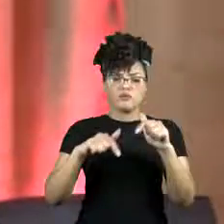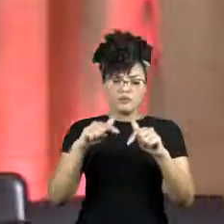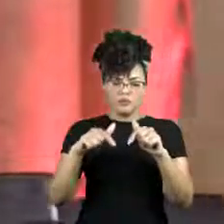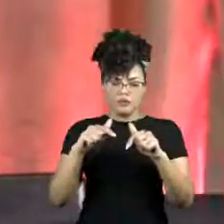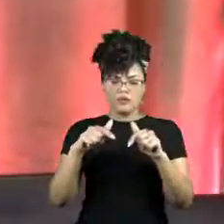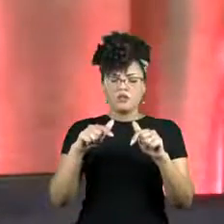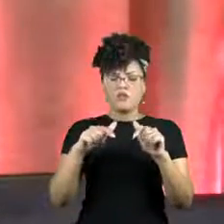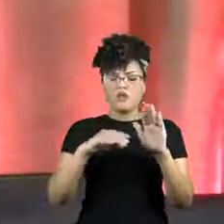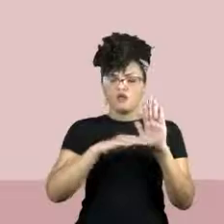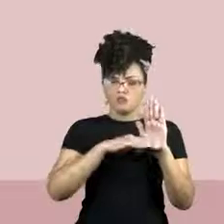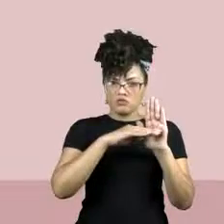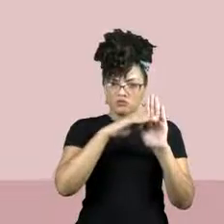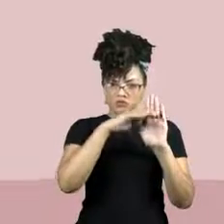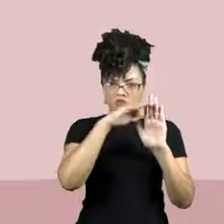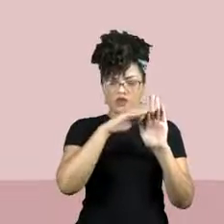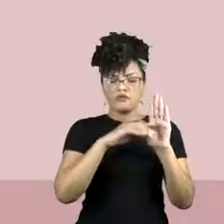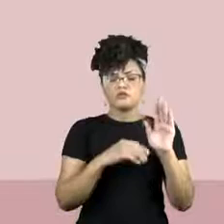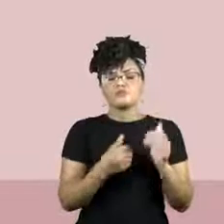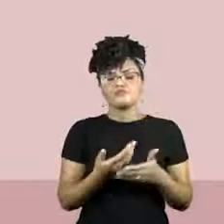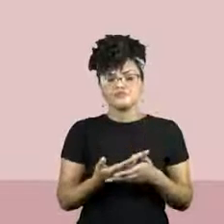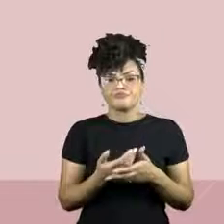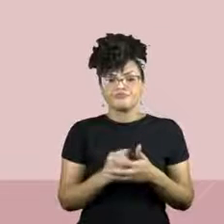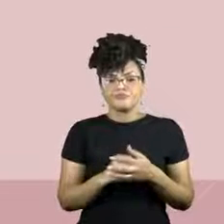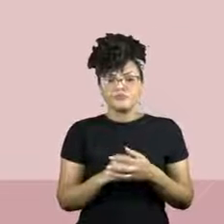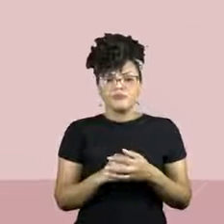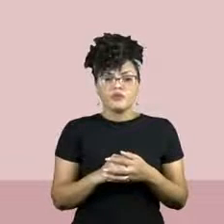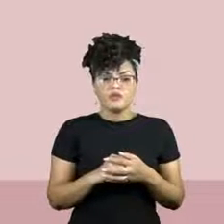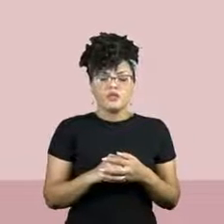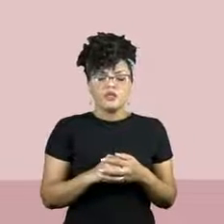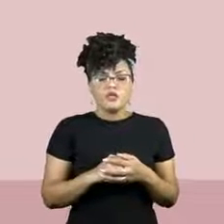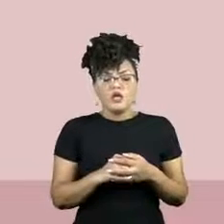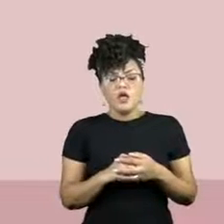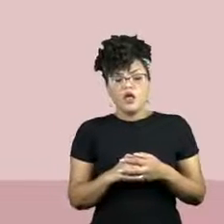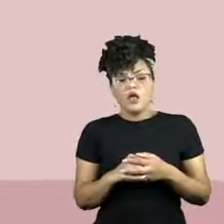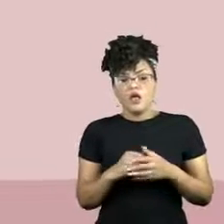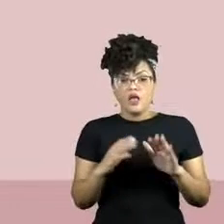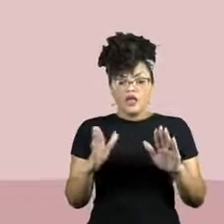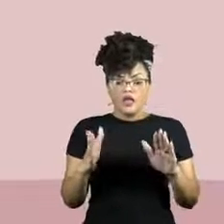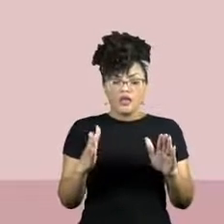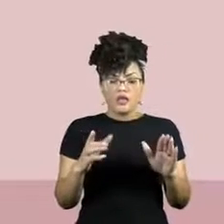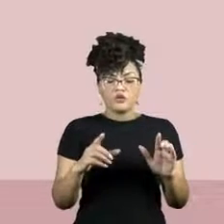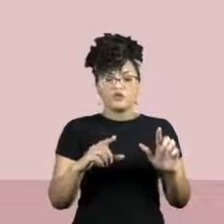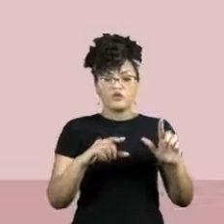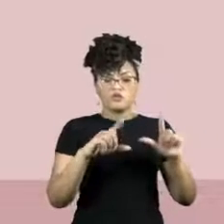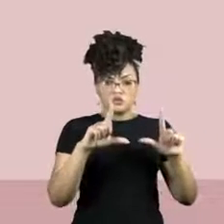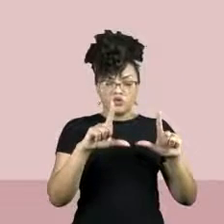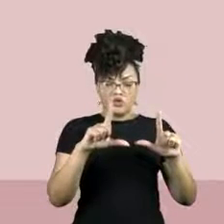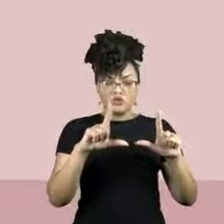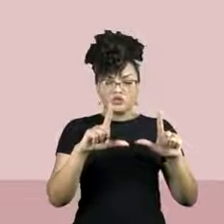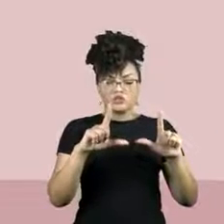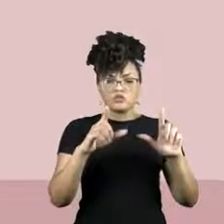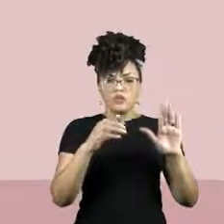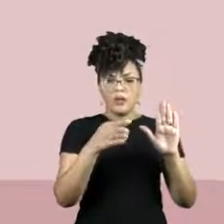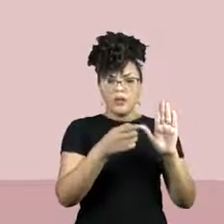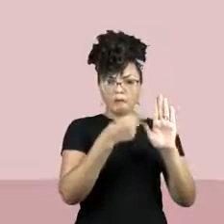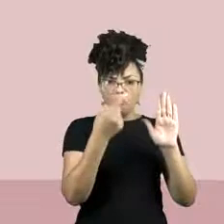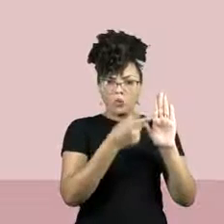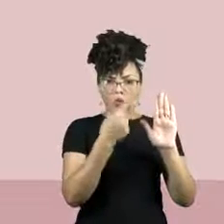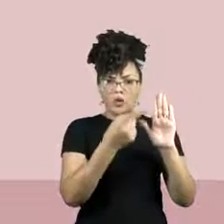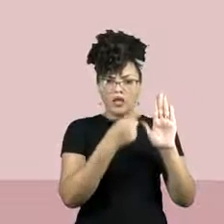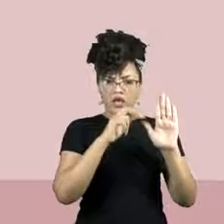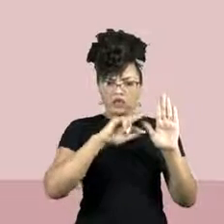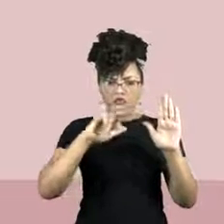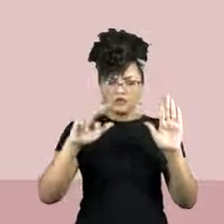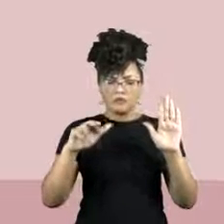fatores. Acabei pulando alguns slides, mas a gente já vai chegar na parte que eu gostaria